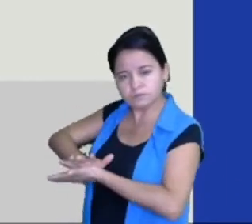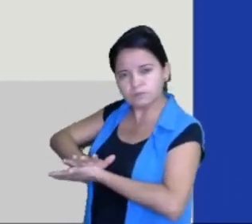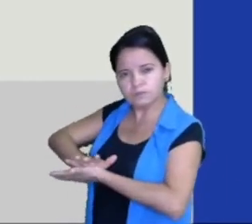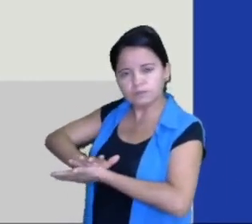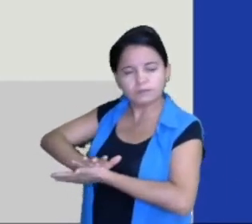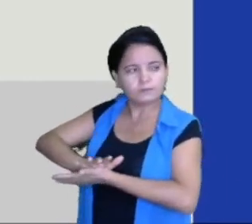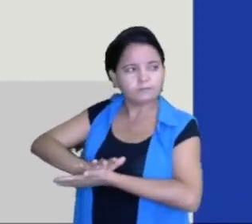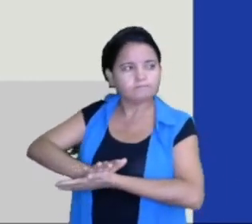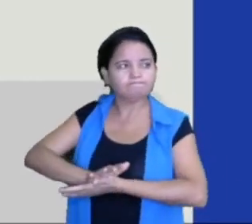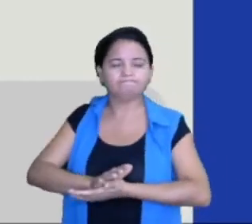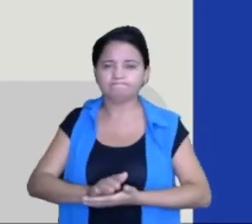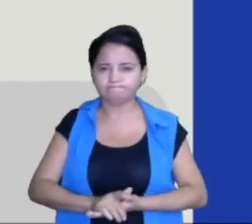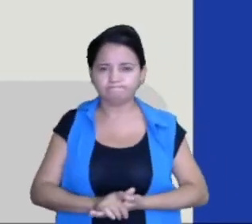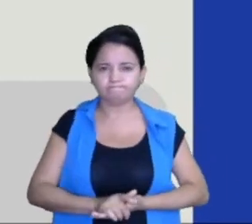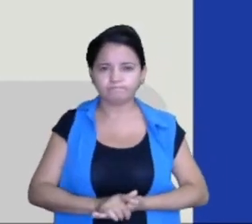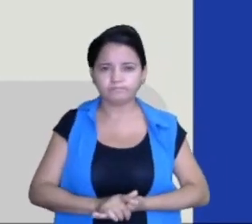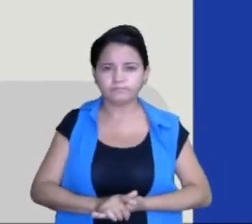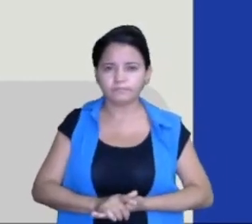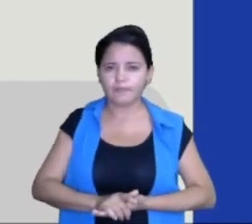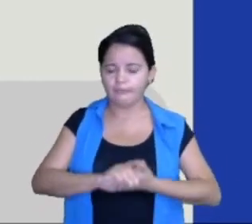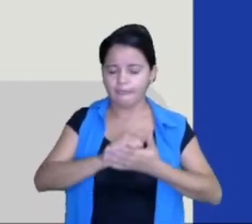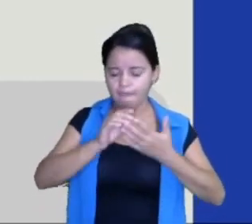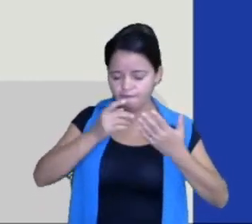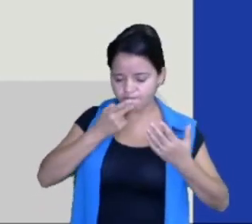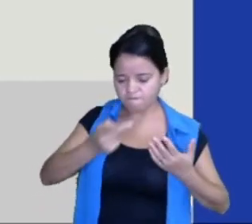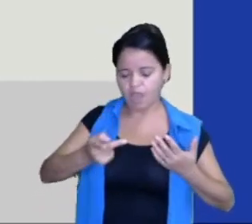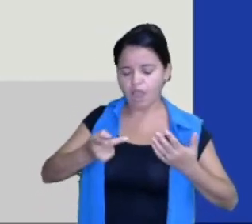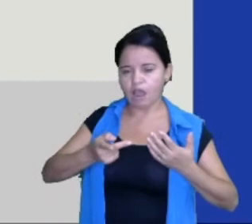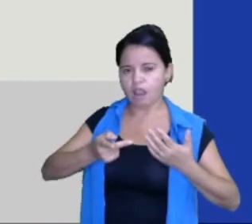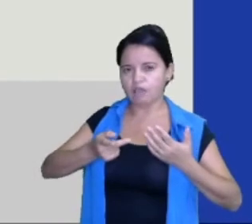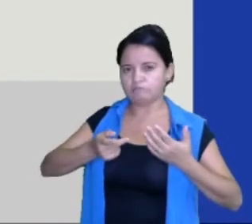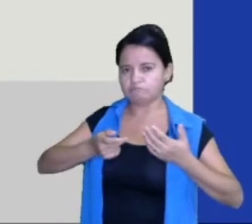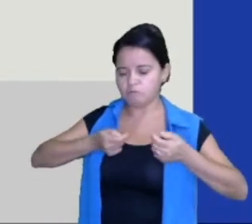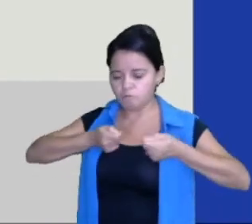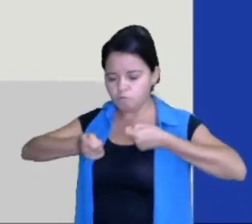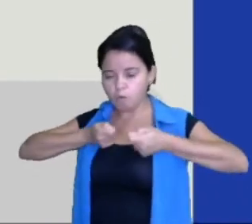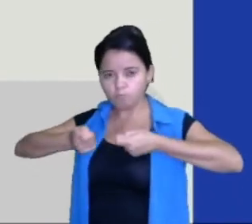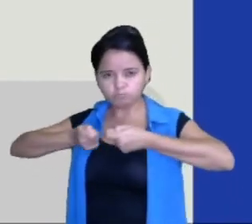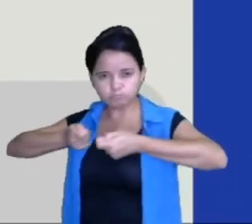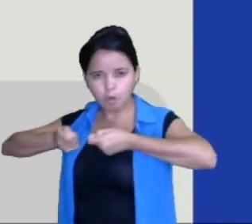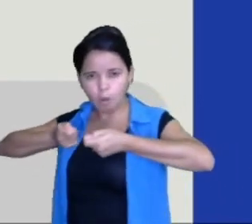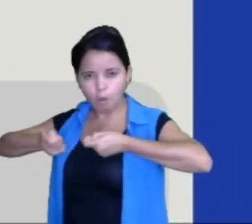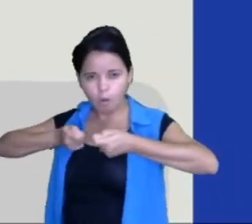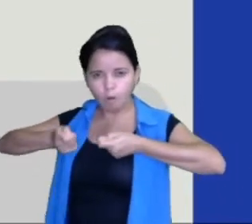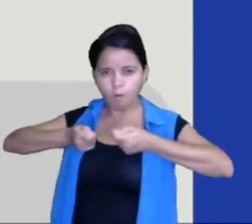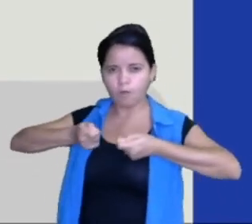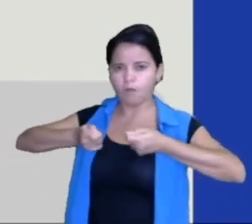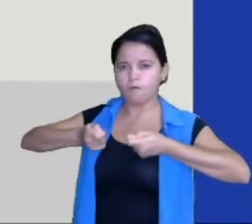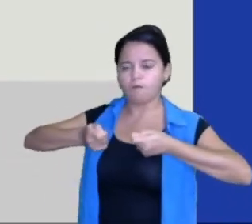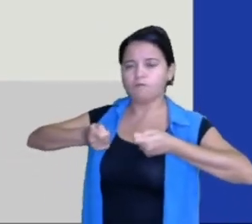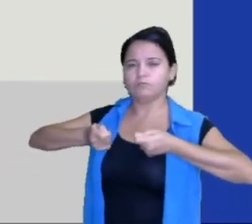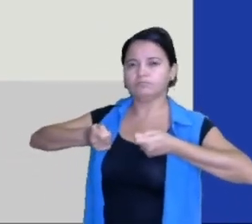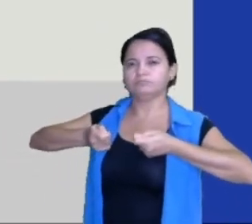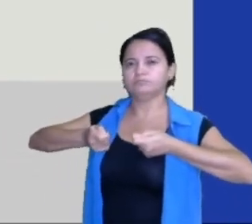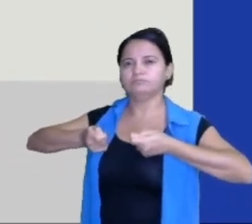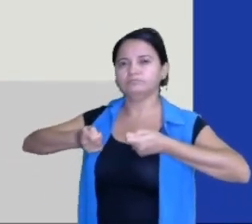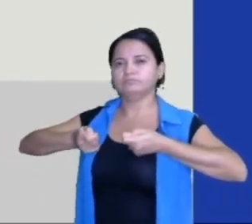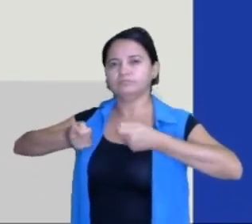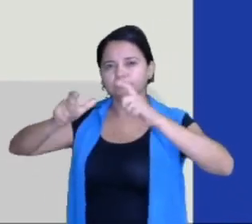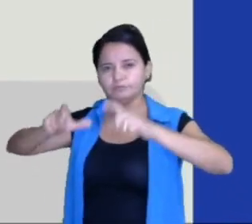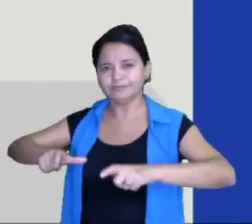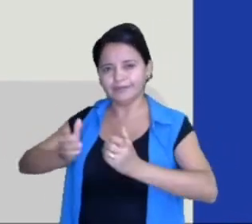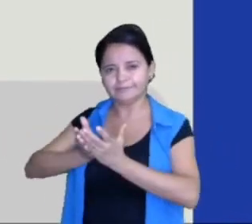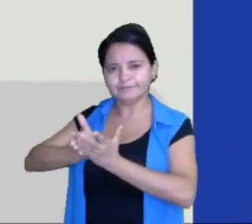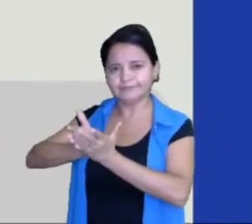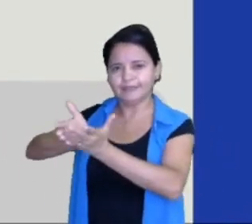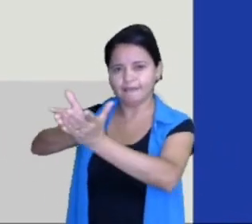faz o seguinte: decreta que o controle do porto de Boston seria